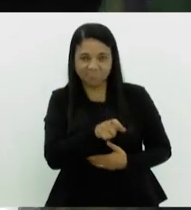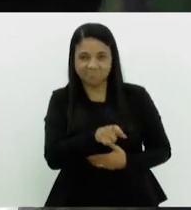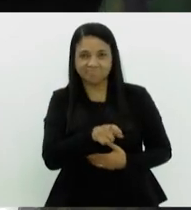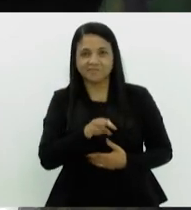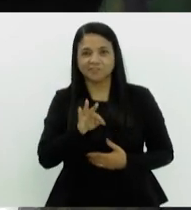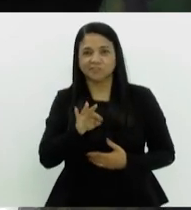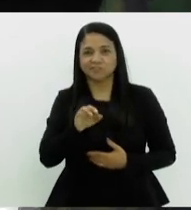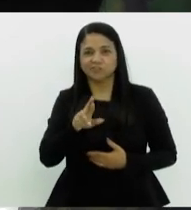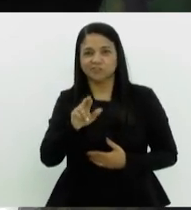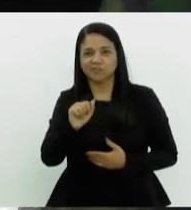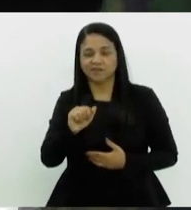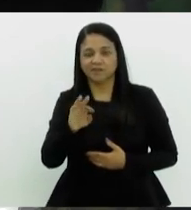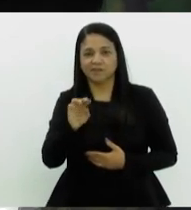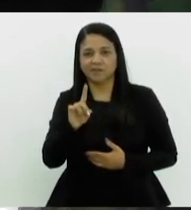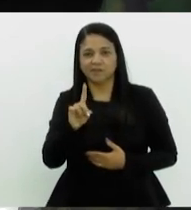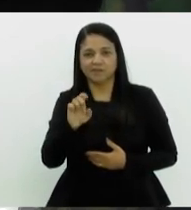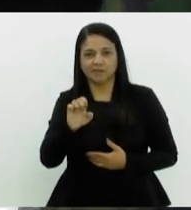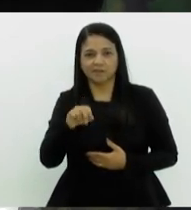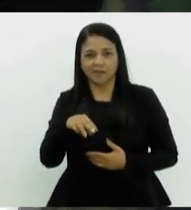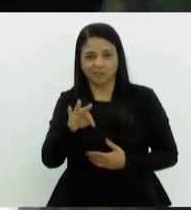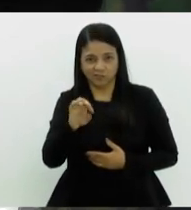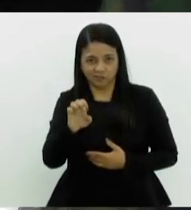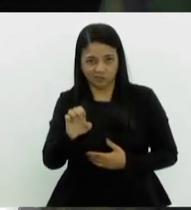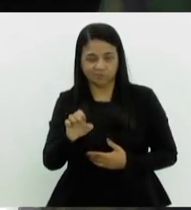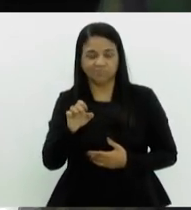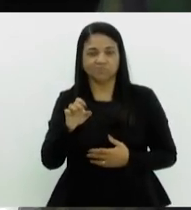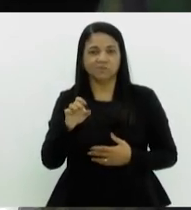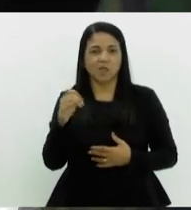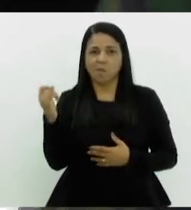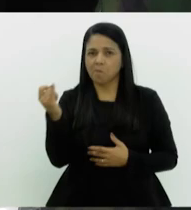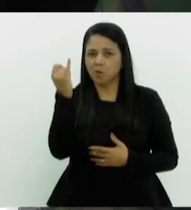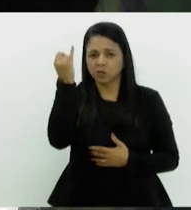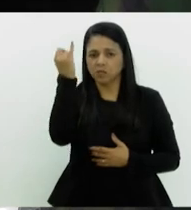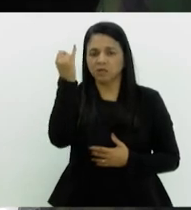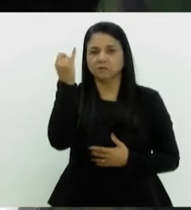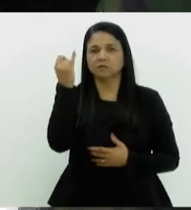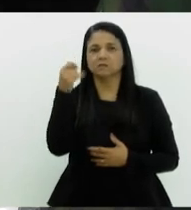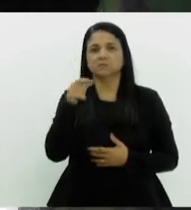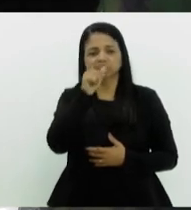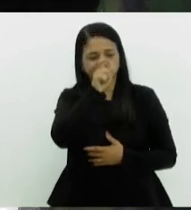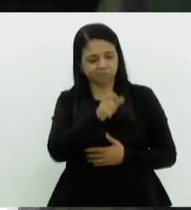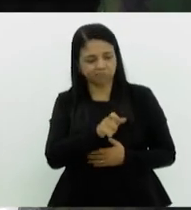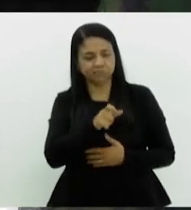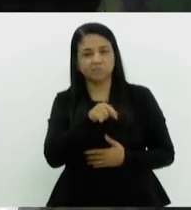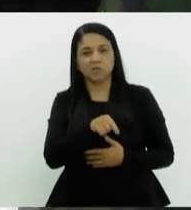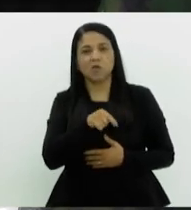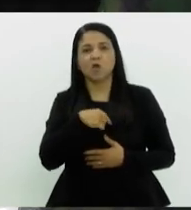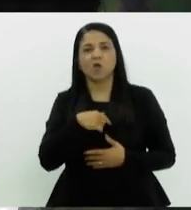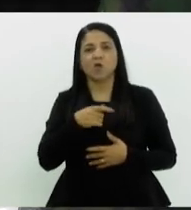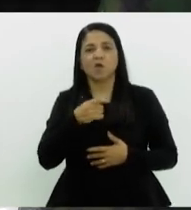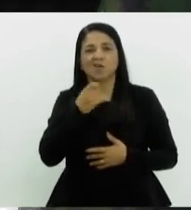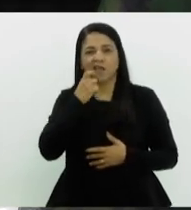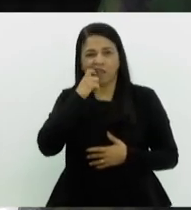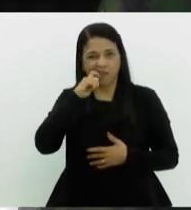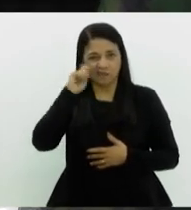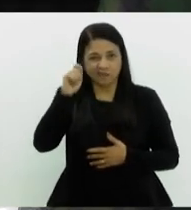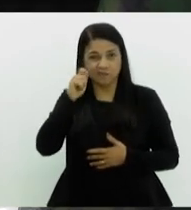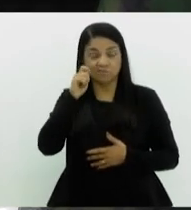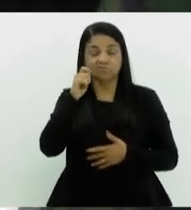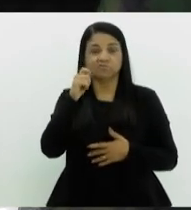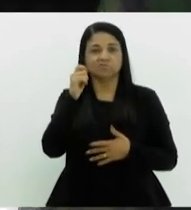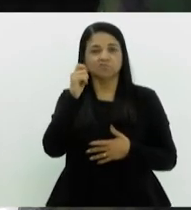a sua relevância para a história do país, enfim, sobre